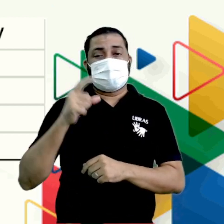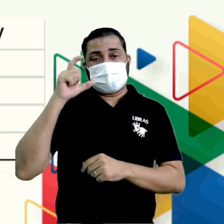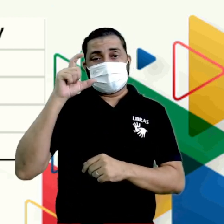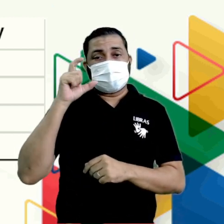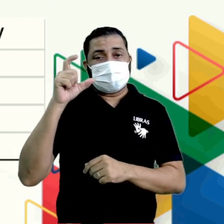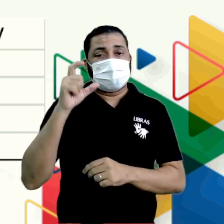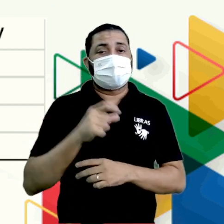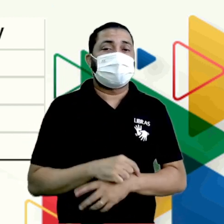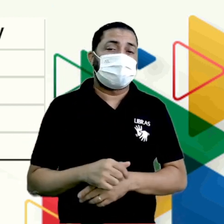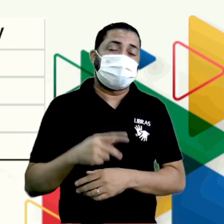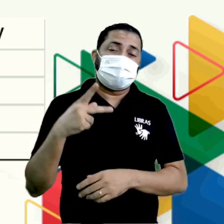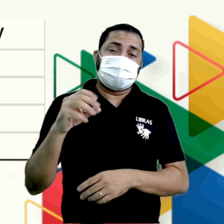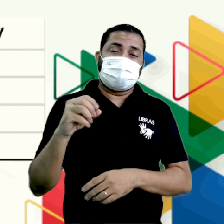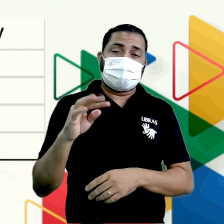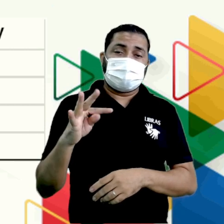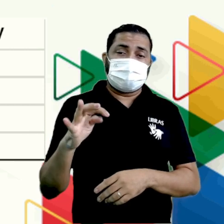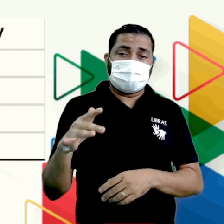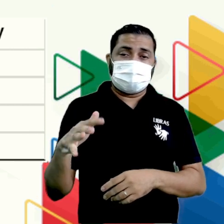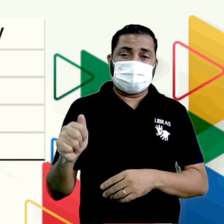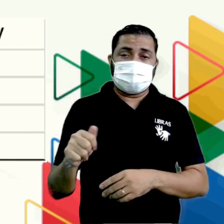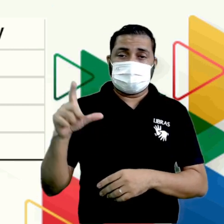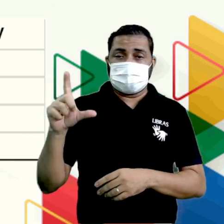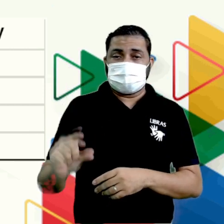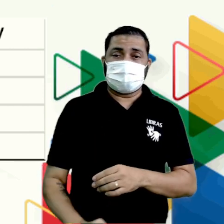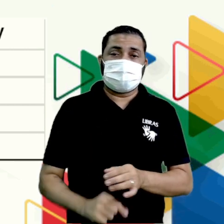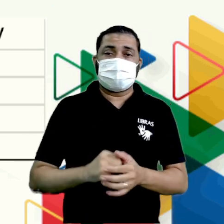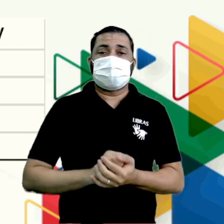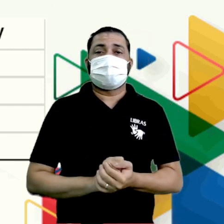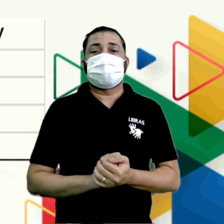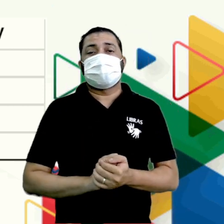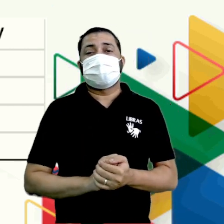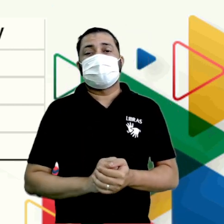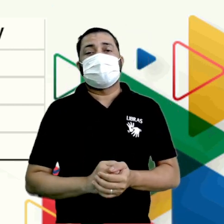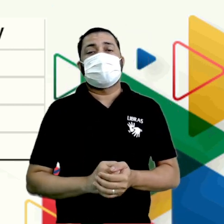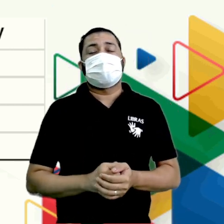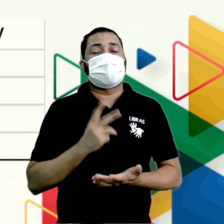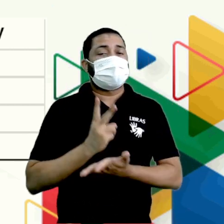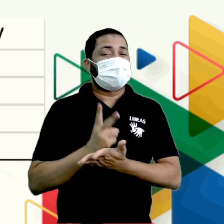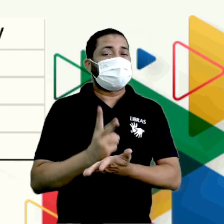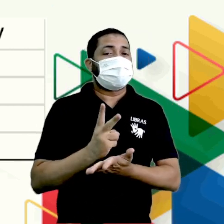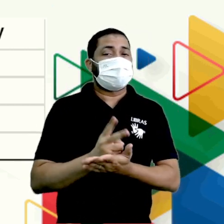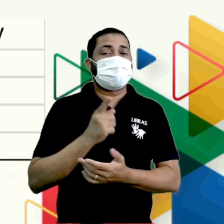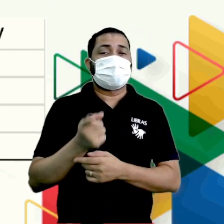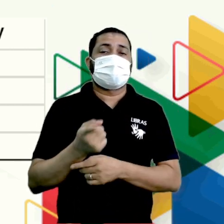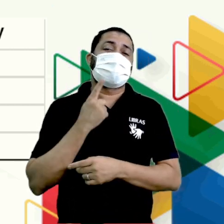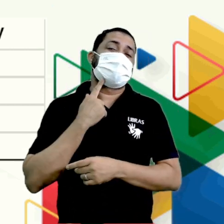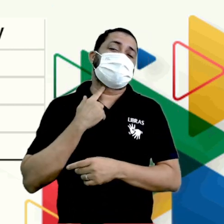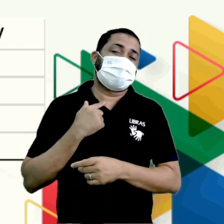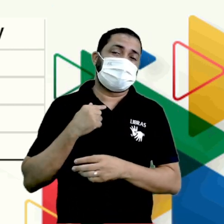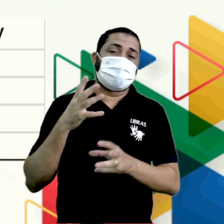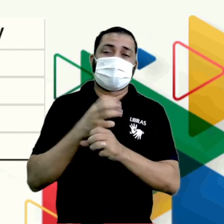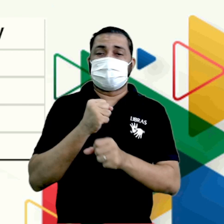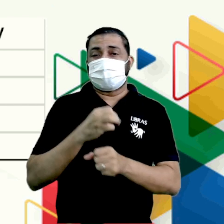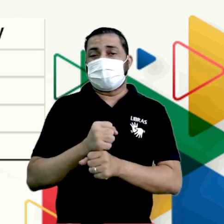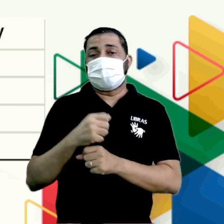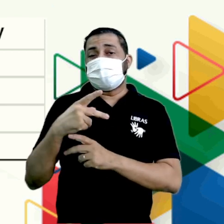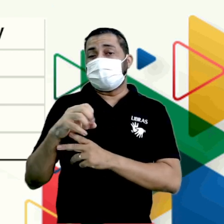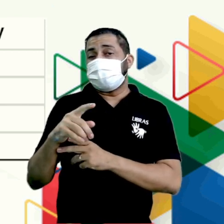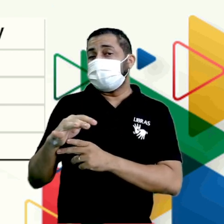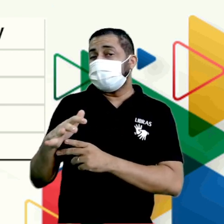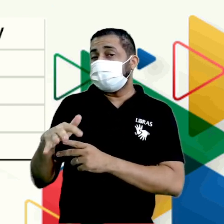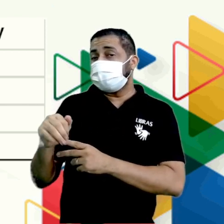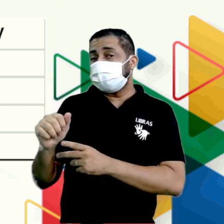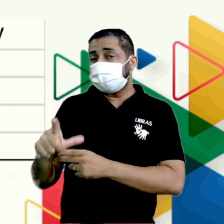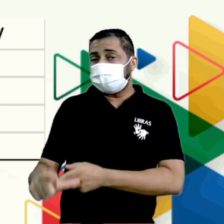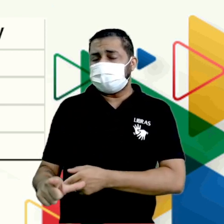o potencial de redução. Veja, sempre que você desejar calcular o potencial de uma